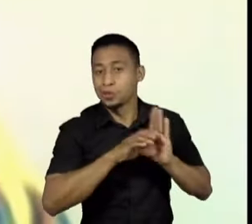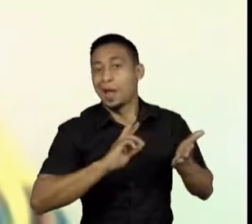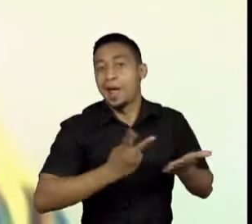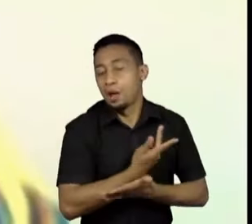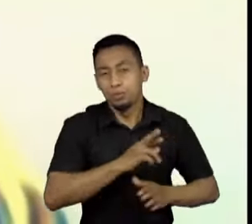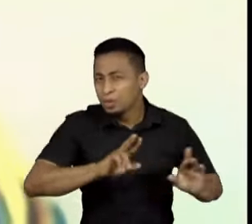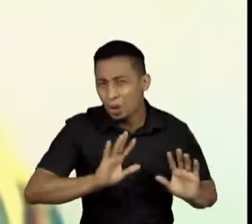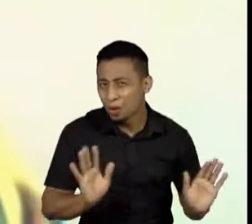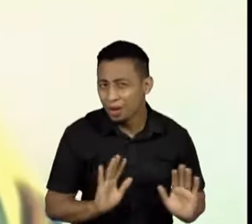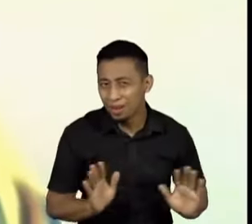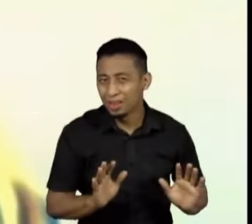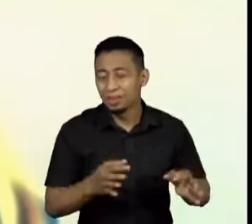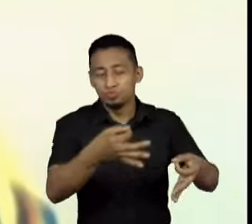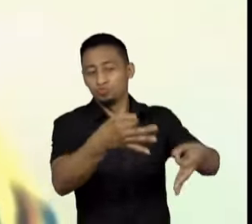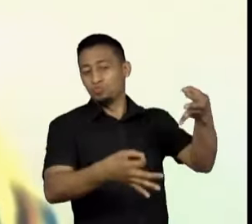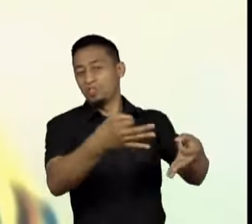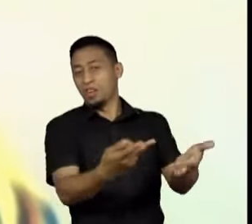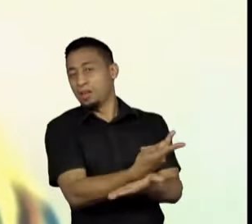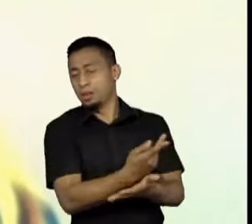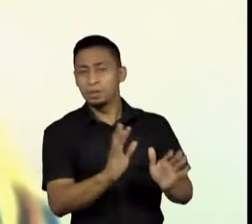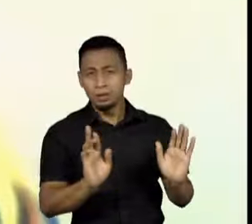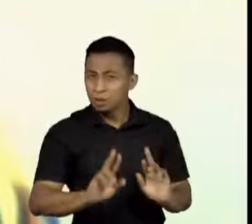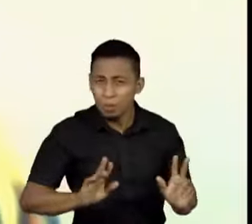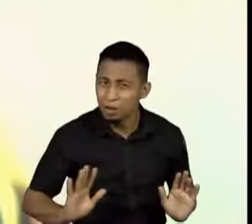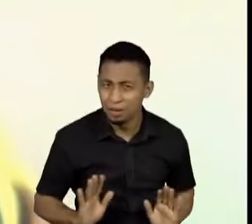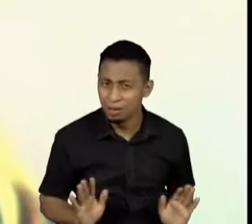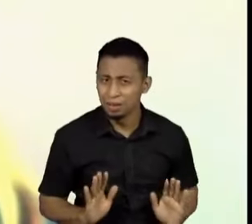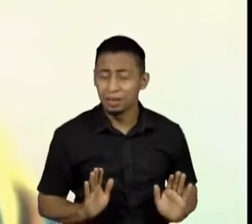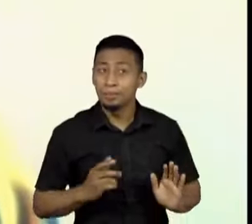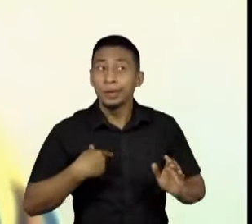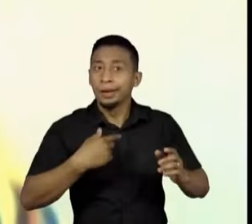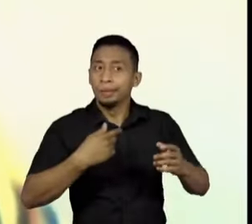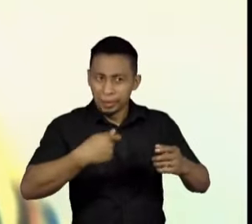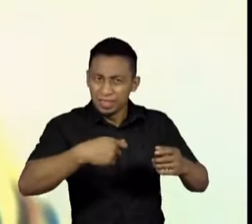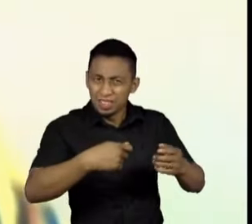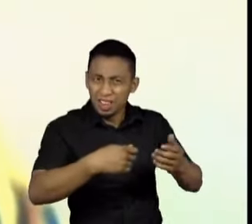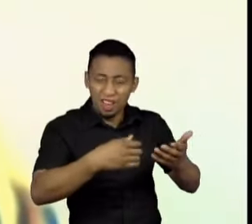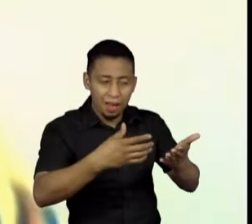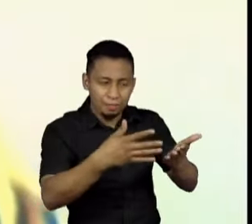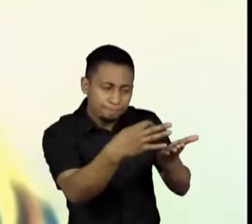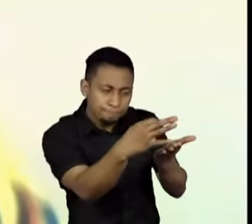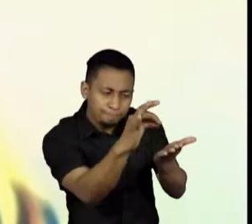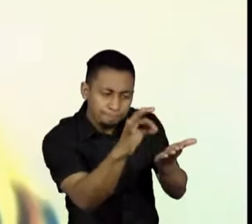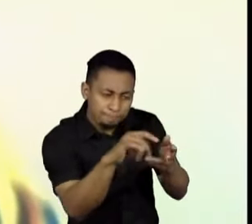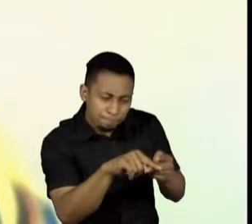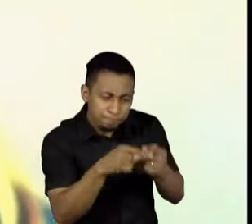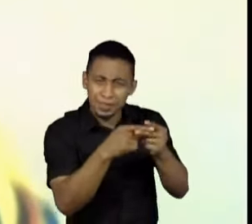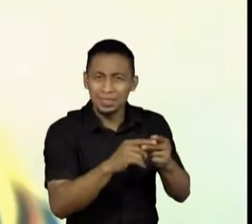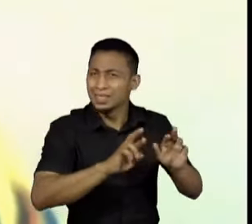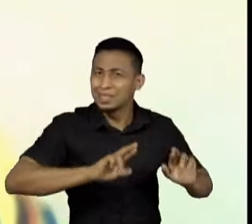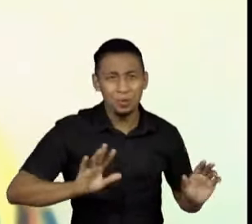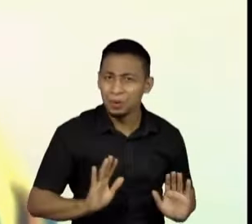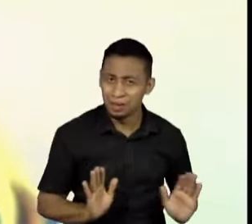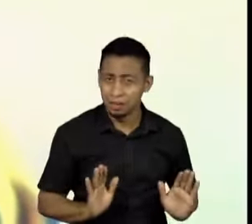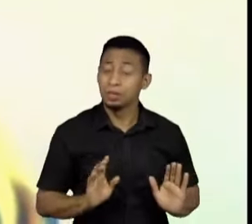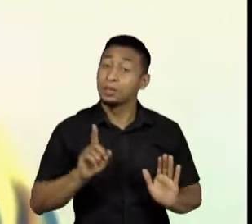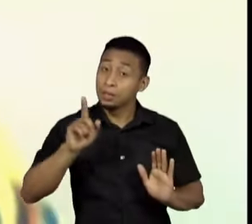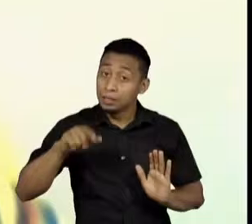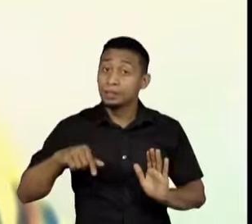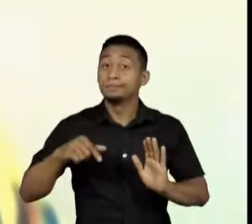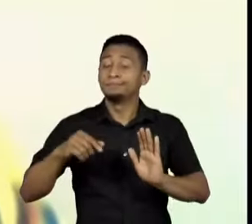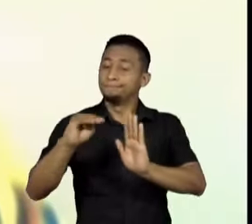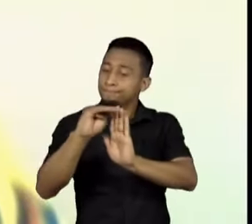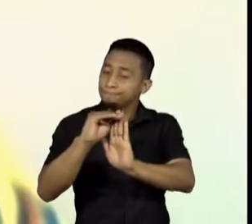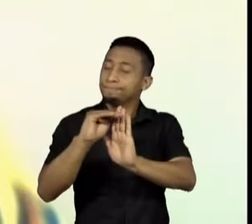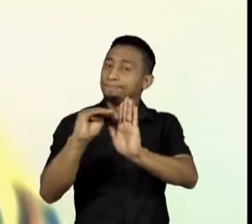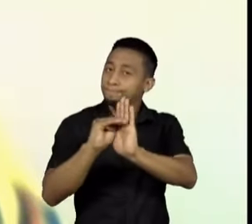vamos pensar em correção. Nós não partimos desse princípio, nós partimos de princípios que